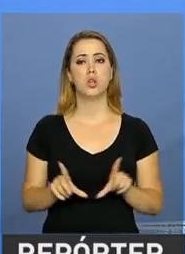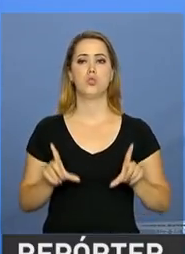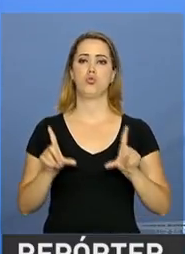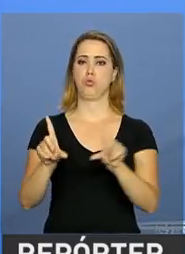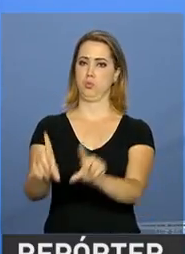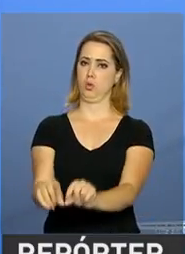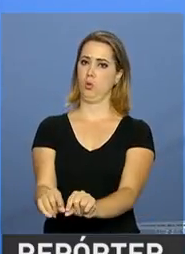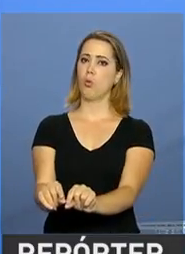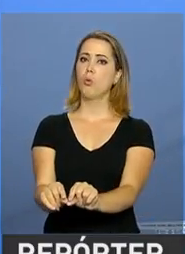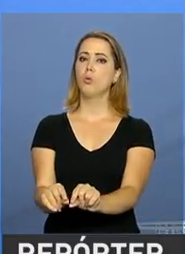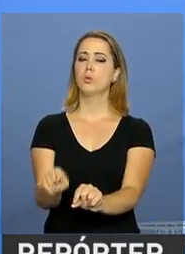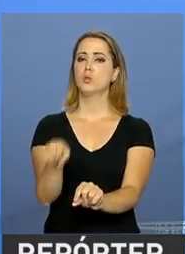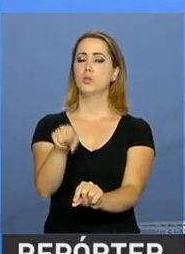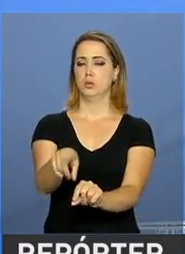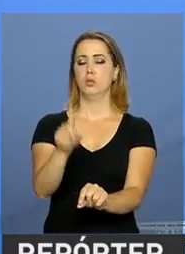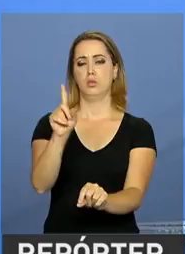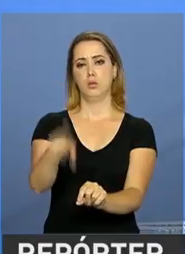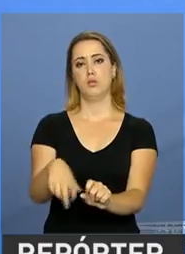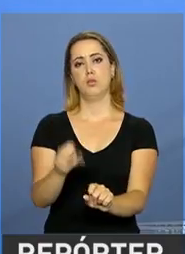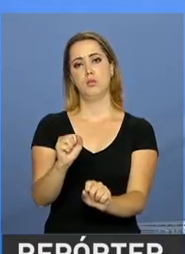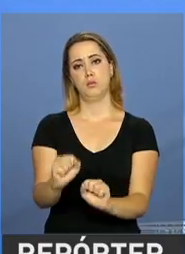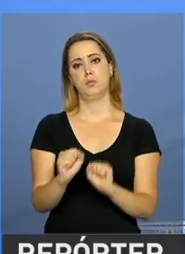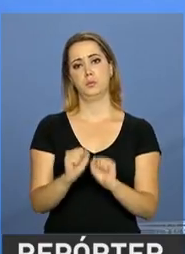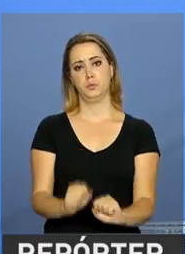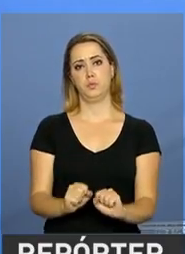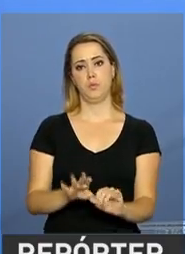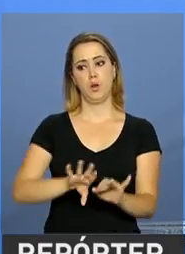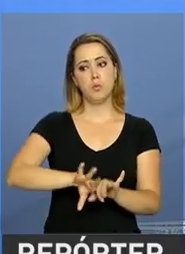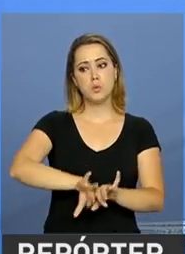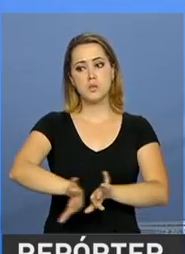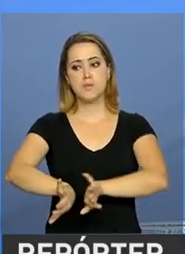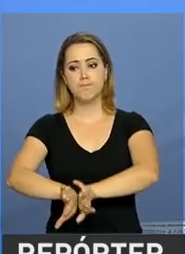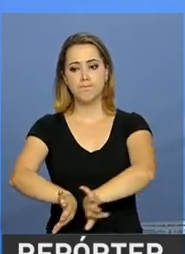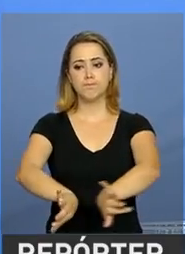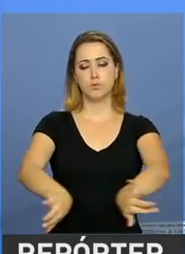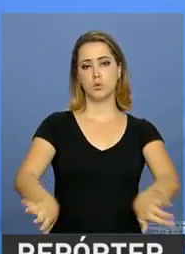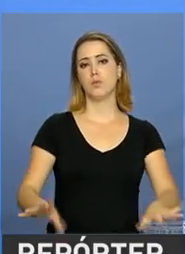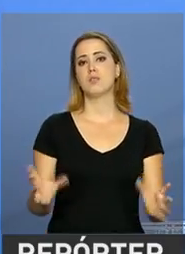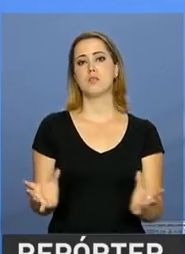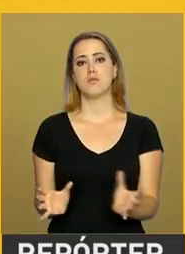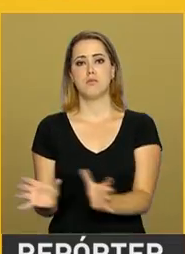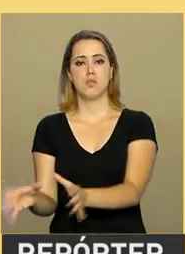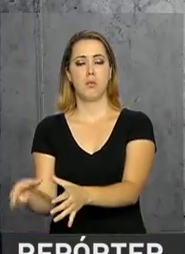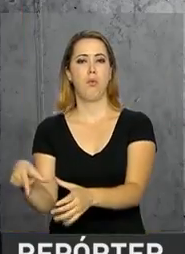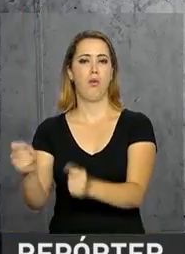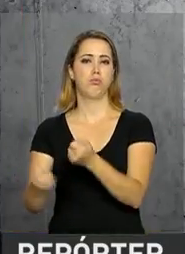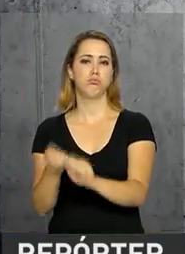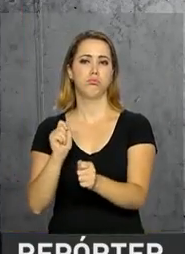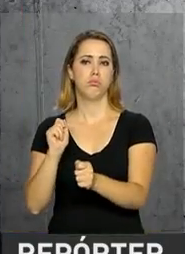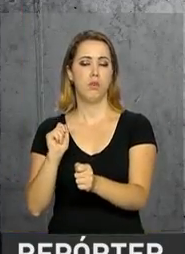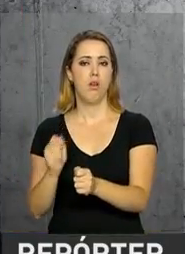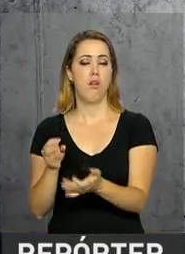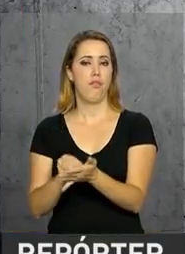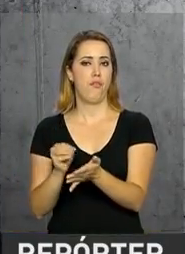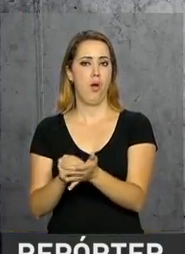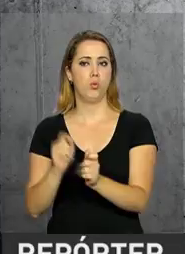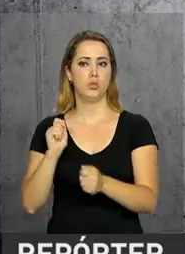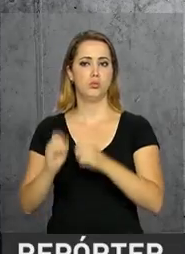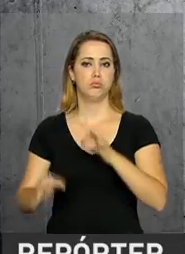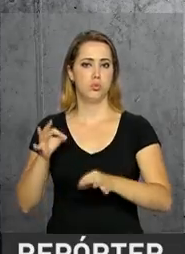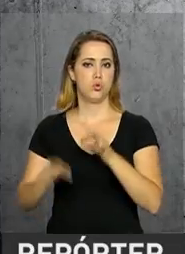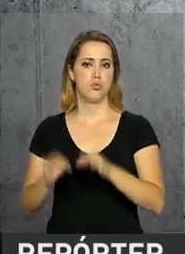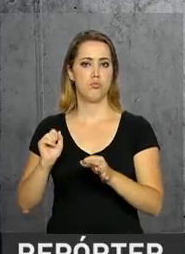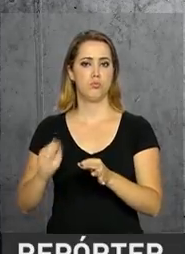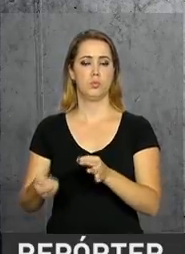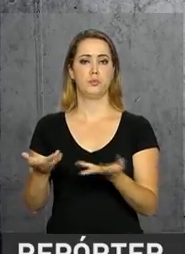e é possível rapidamente retirá-los com multidão de audiência de Custódia o plano nacional de segurança pública